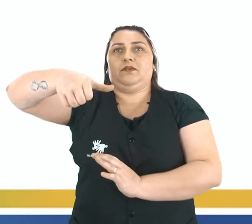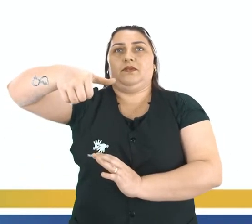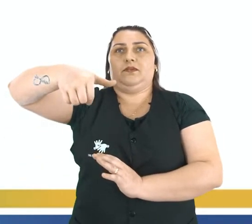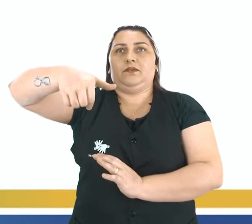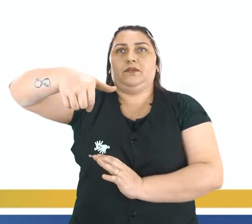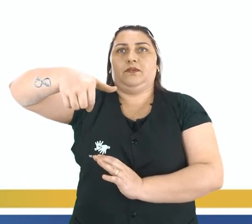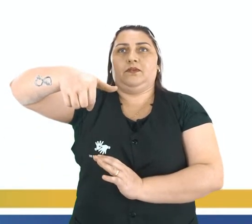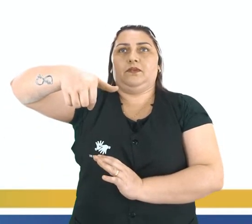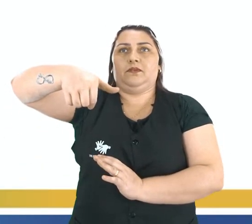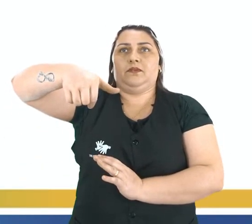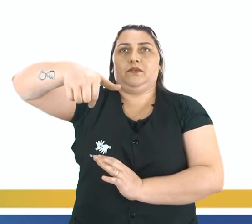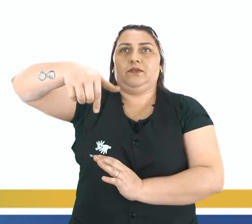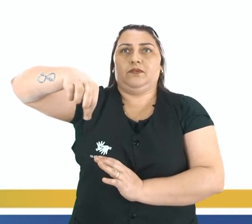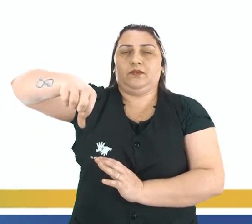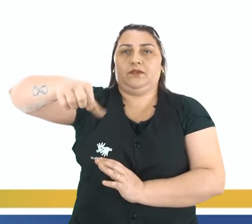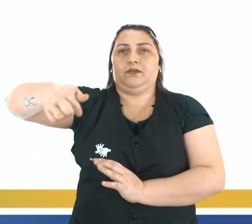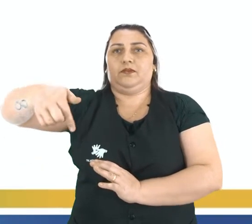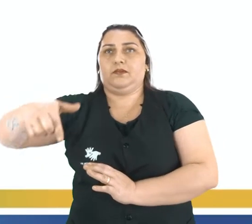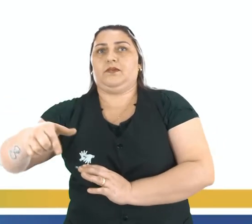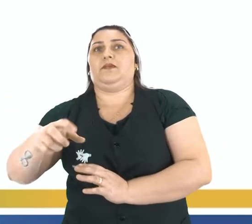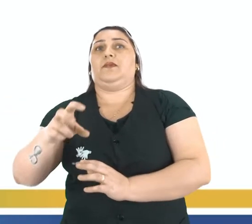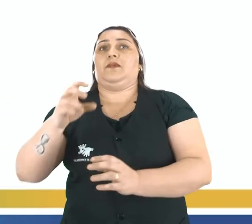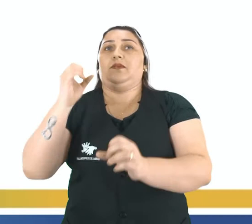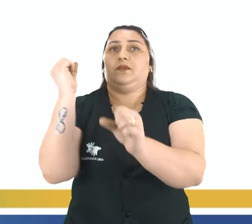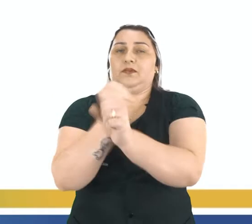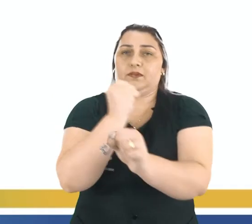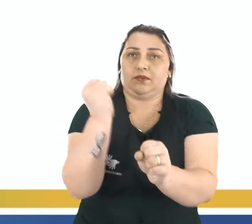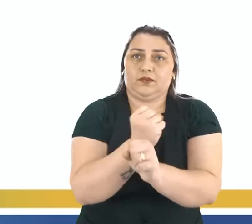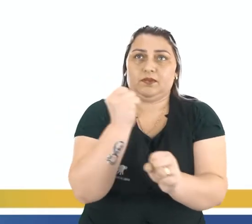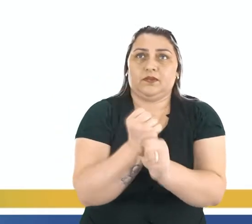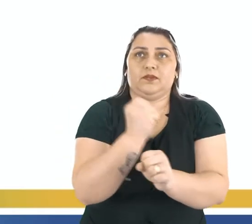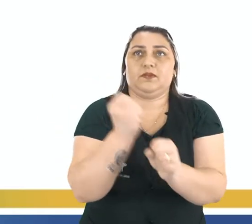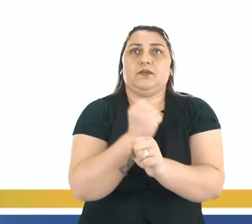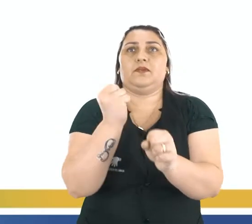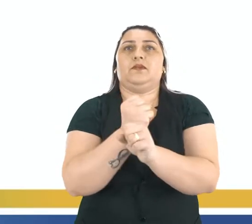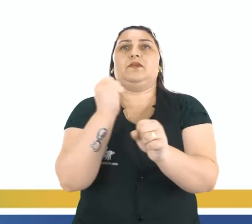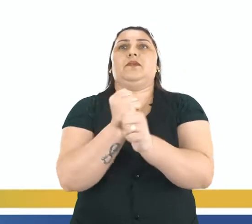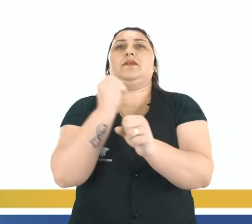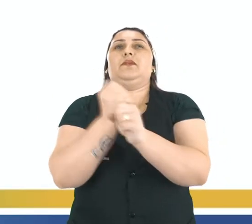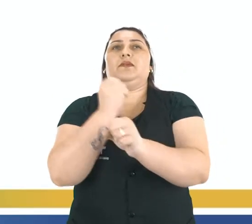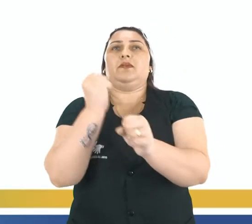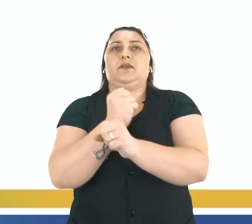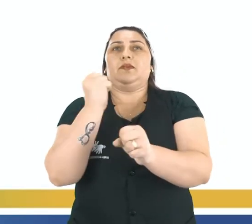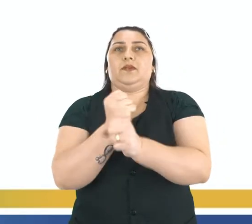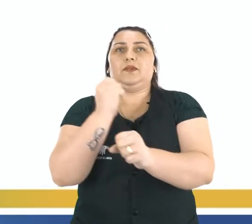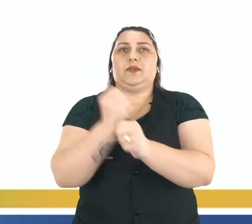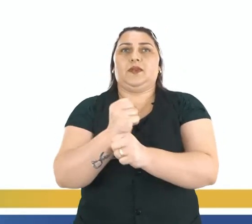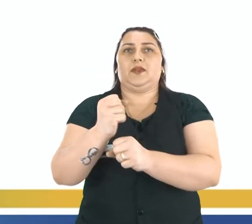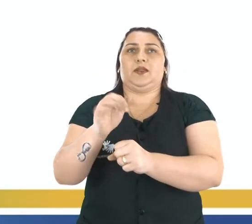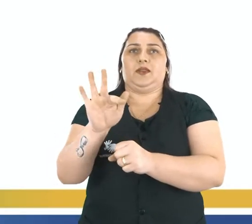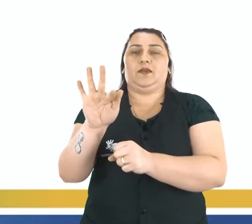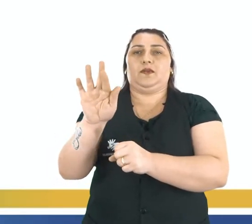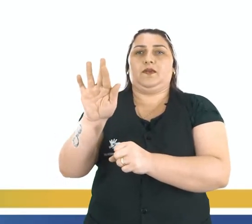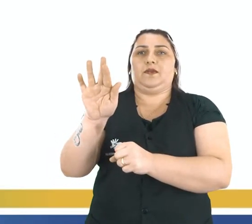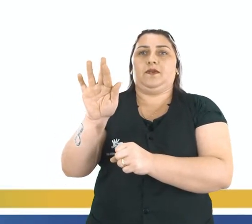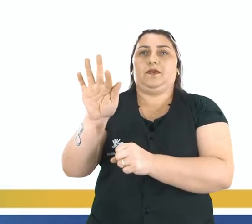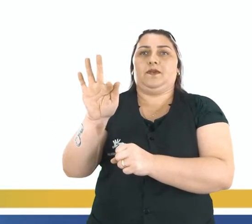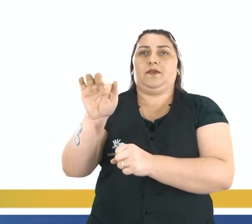foi marcado por construções faraônicas. Eram conhecidas essas grandes construções, que eram